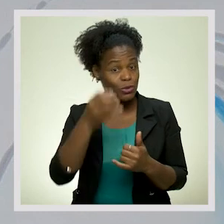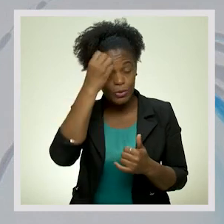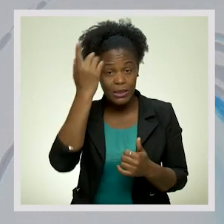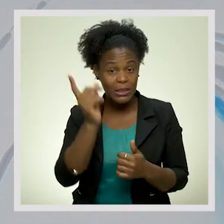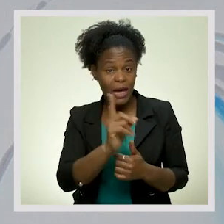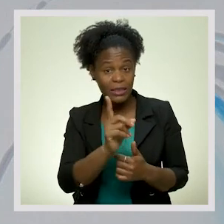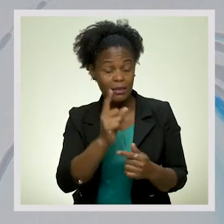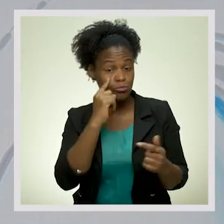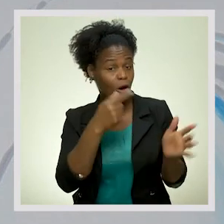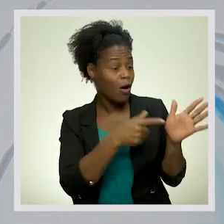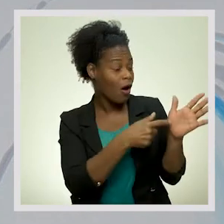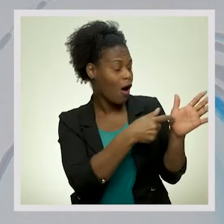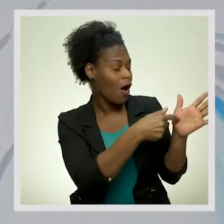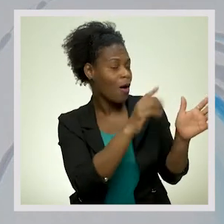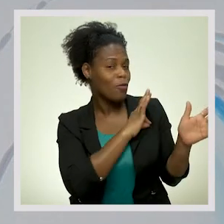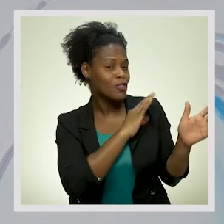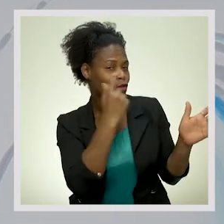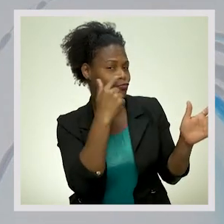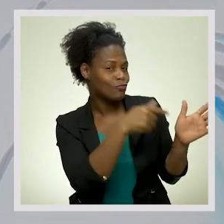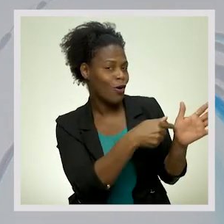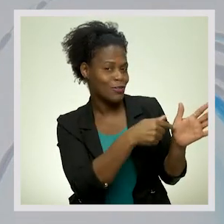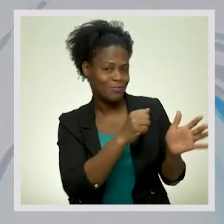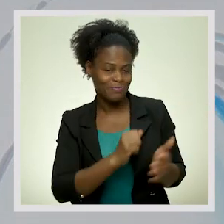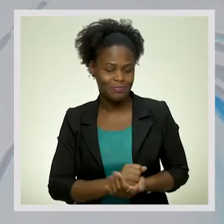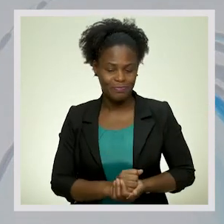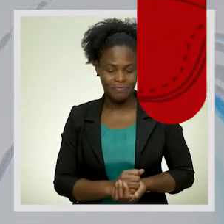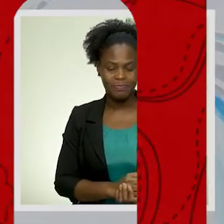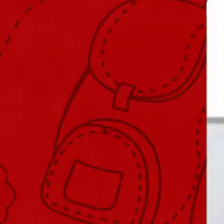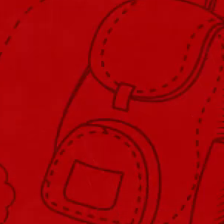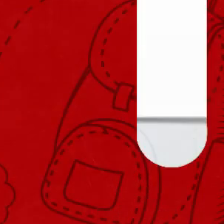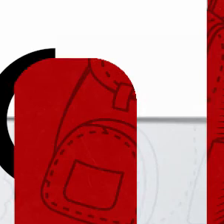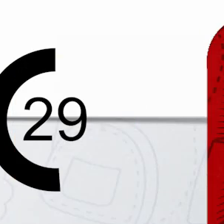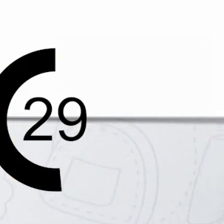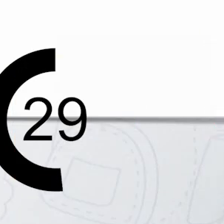E depois não se esqueçam de mostrar aos vossos professores.